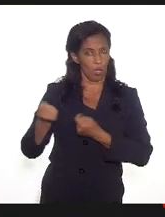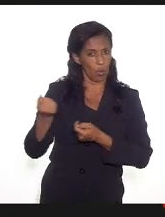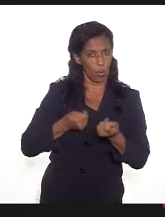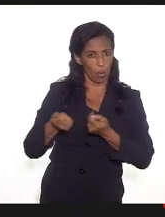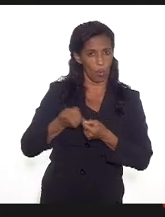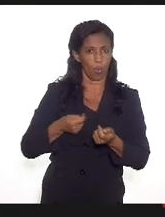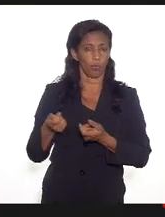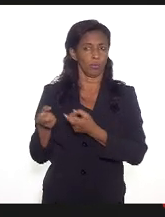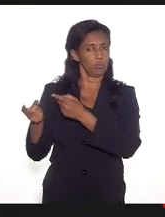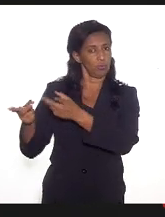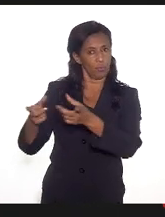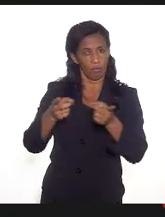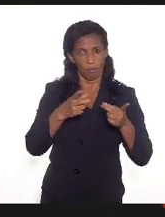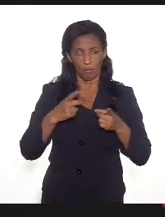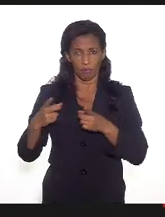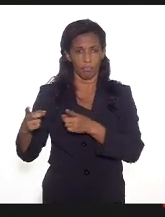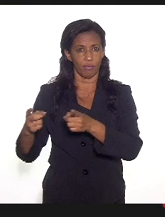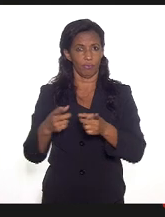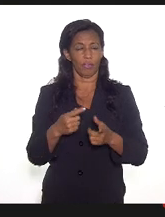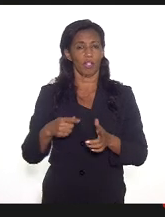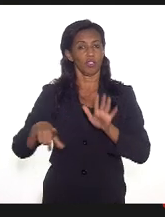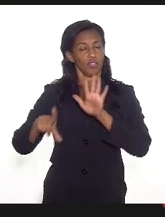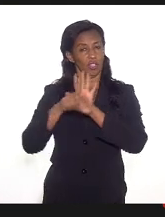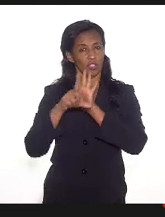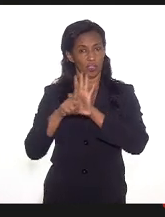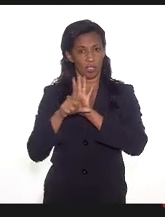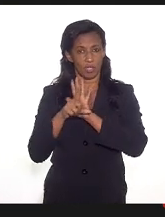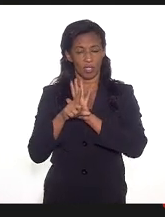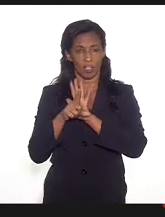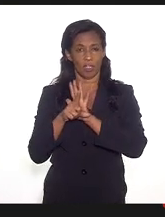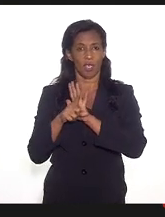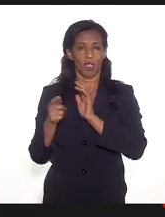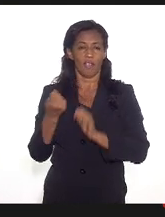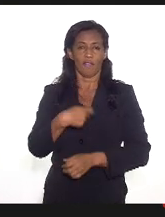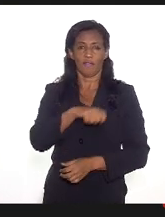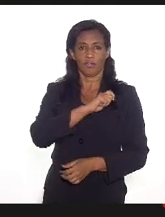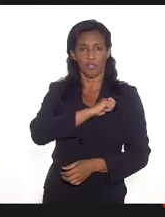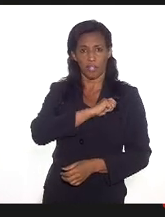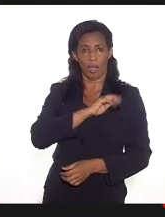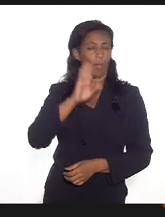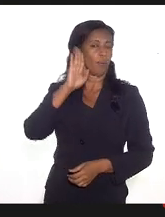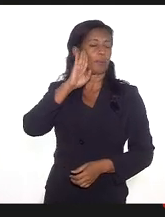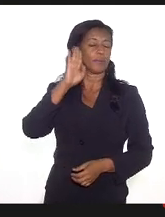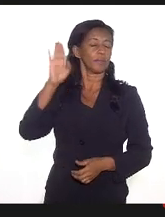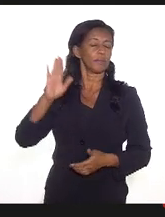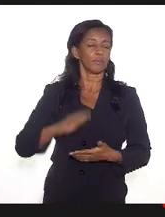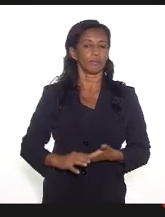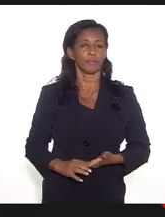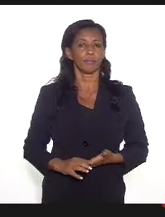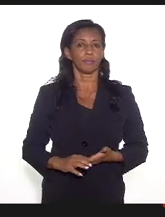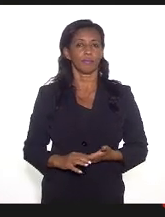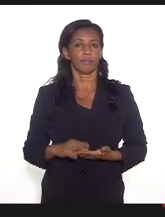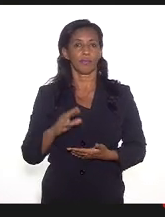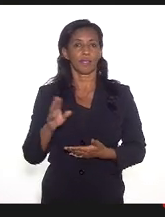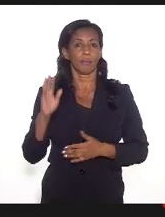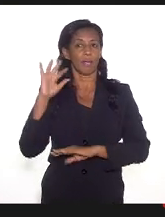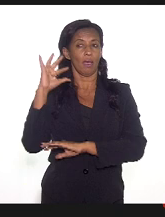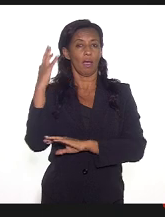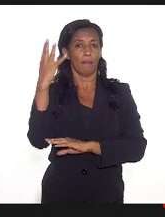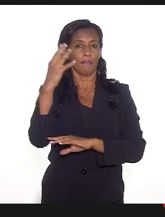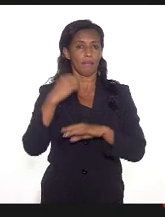termos comerciais, em termos de legislação, em termos fiscais e, principalmente, em termos